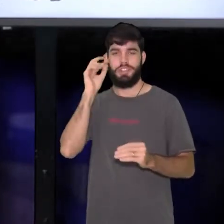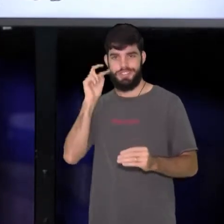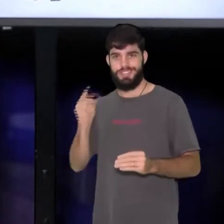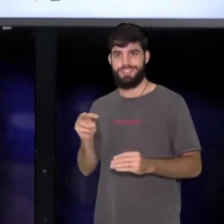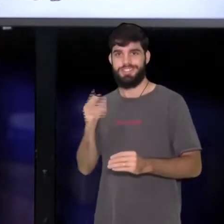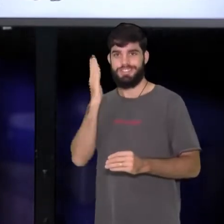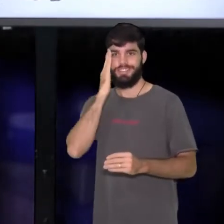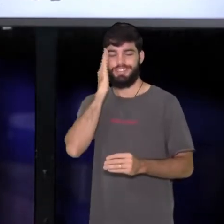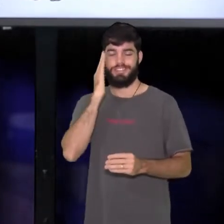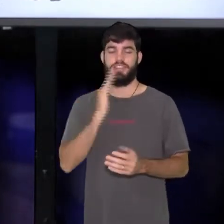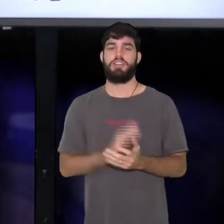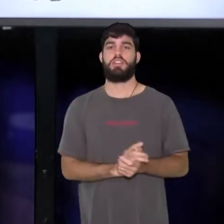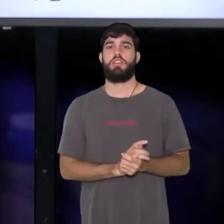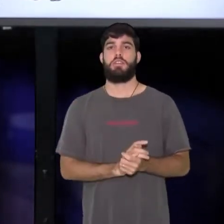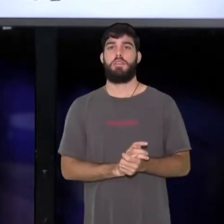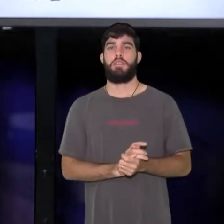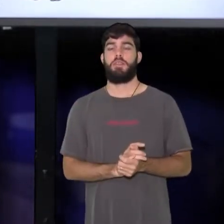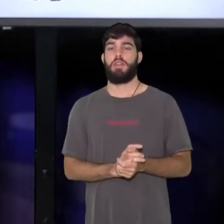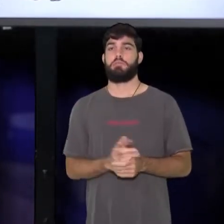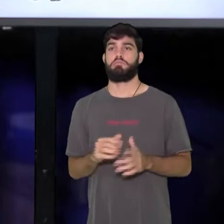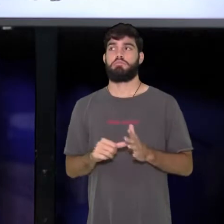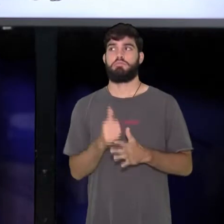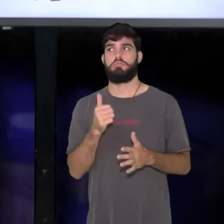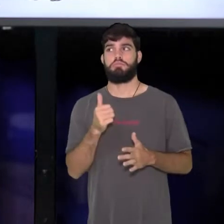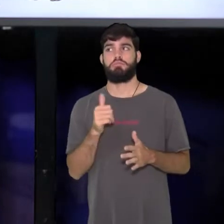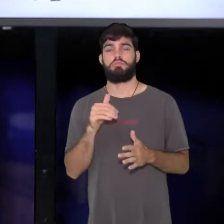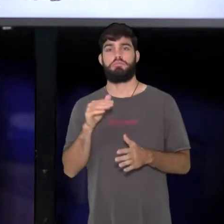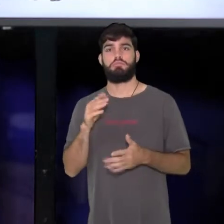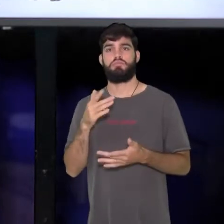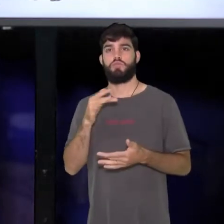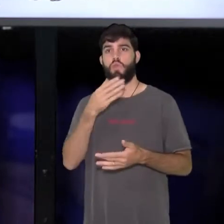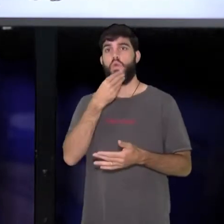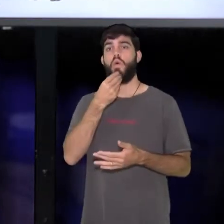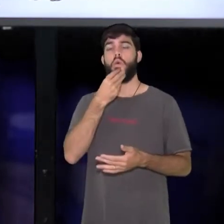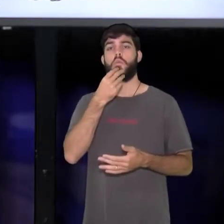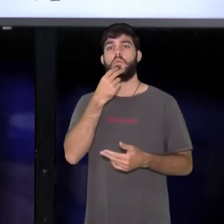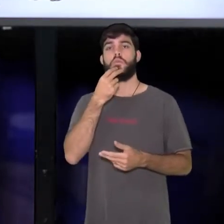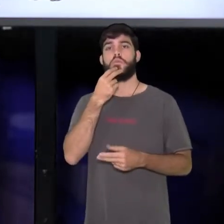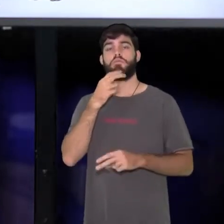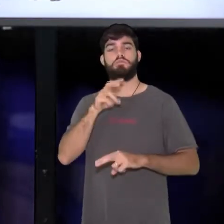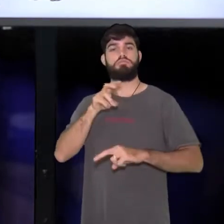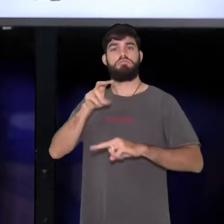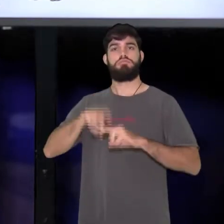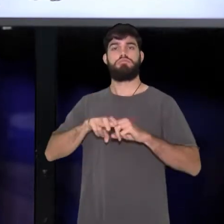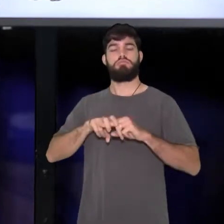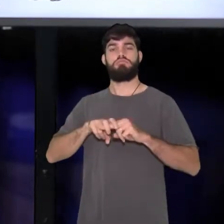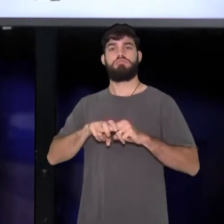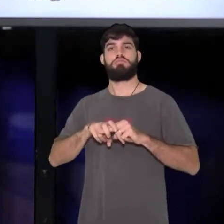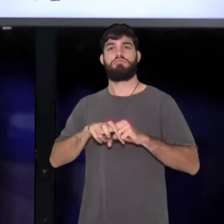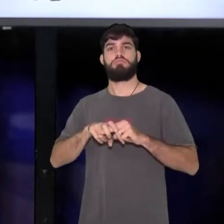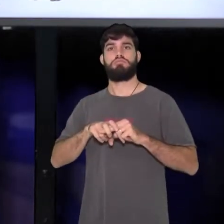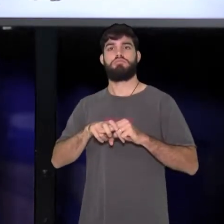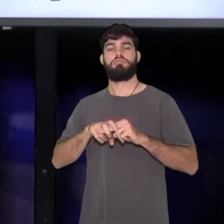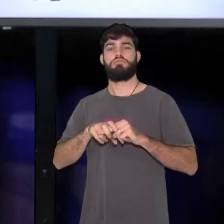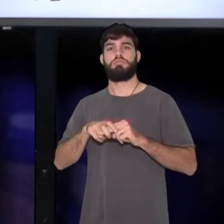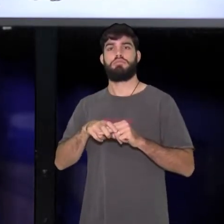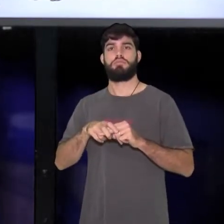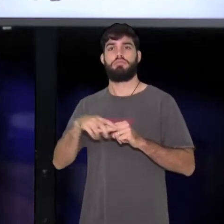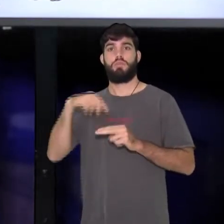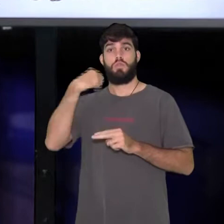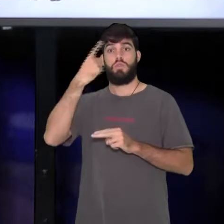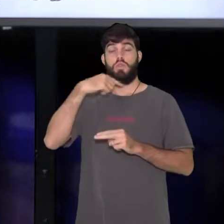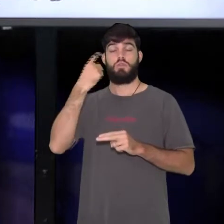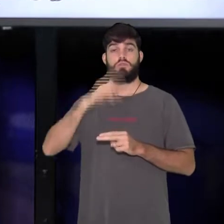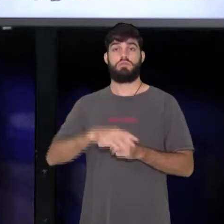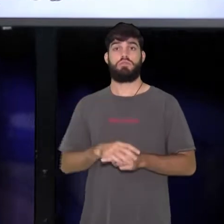não verbais? A imagem central, esse homem numa cadeira, olha a cara dele,